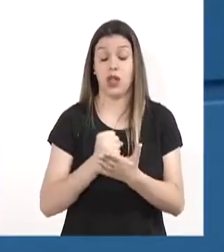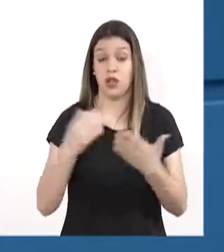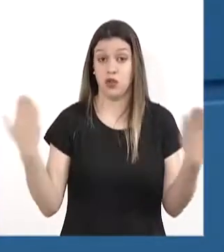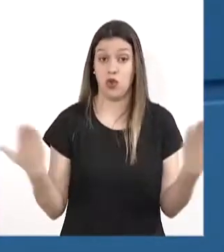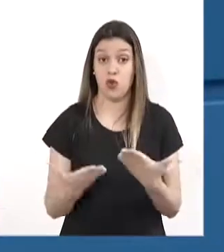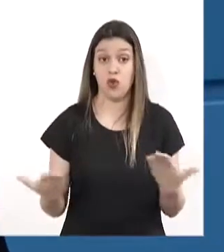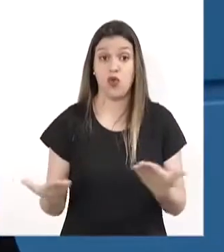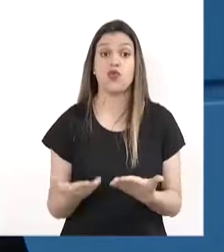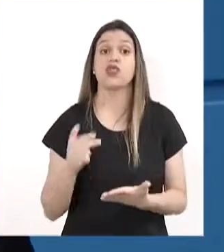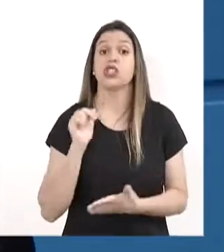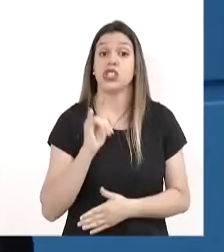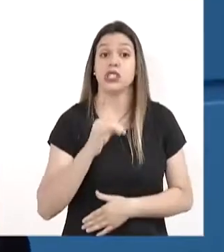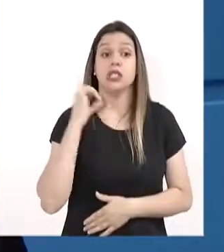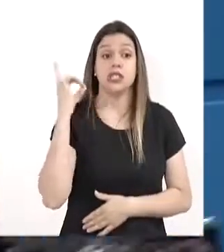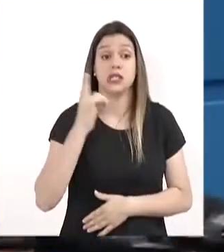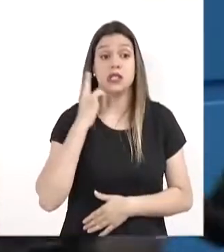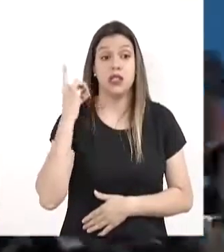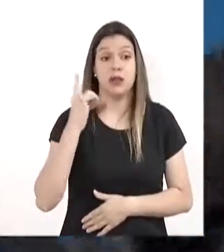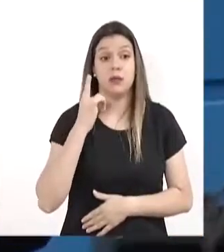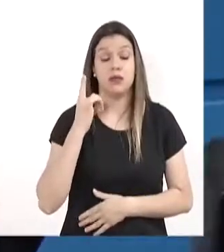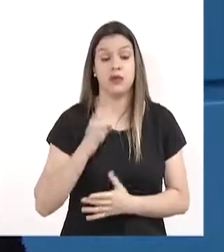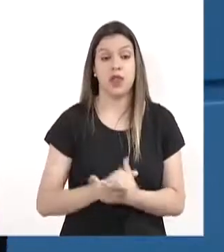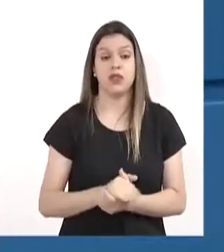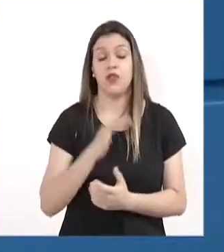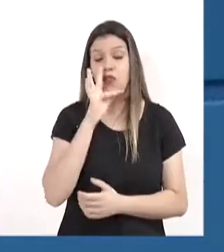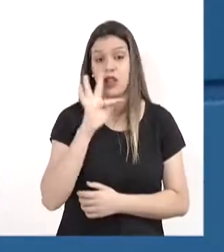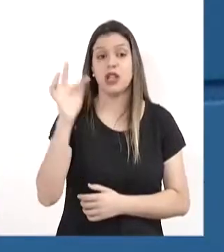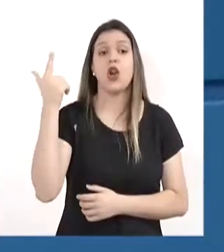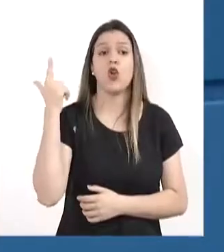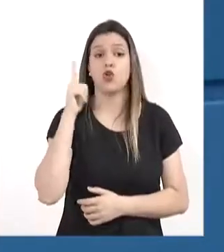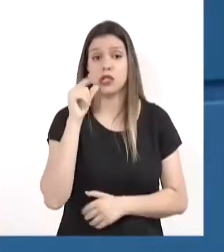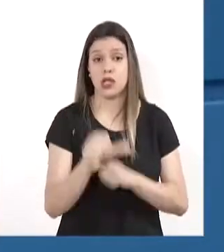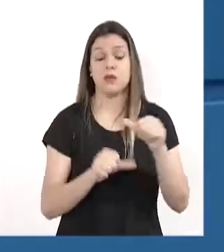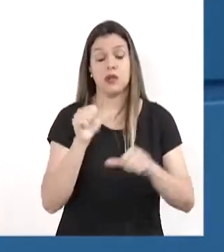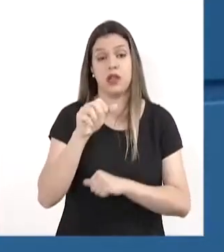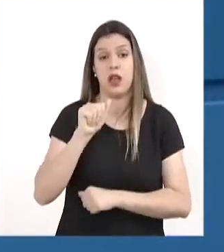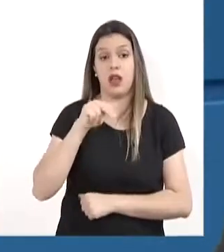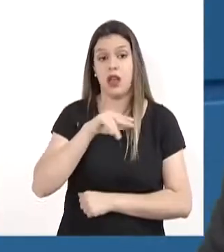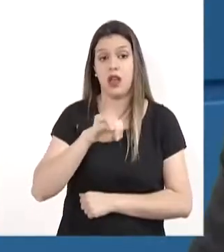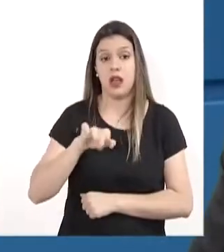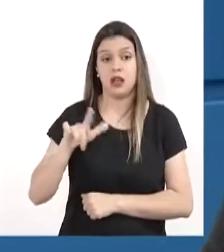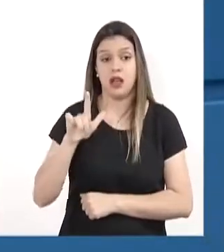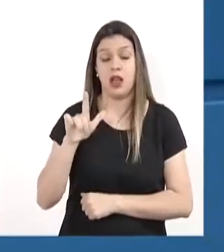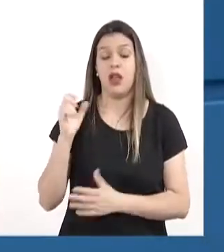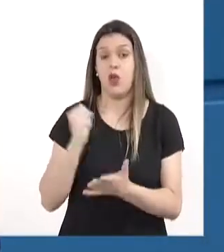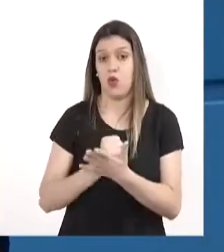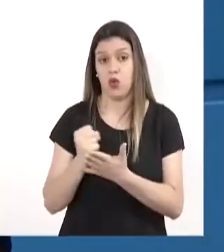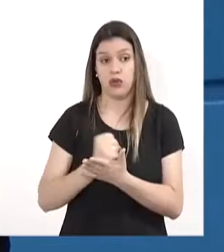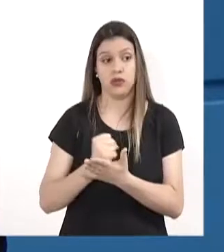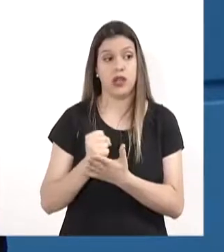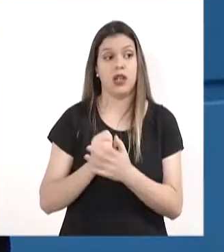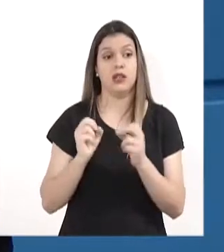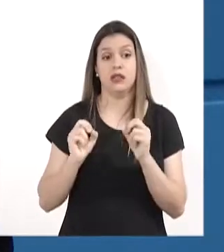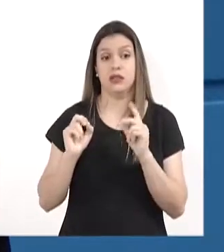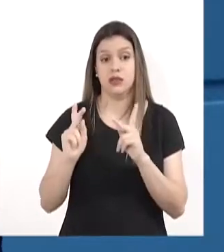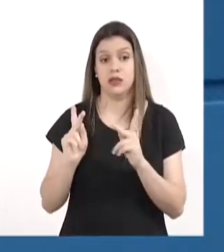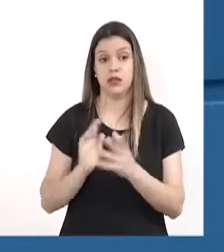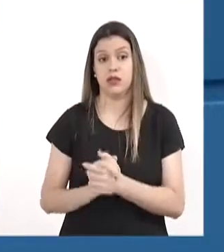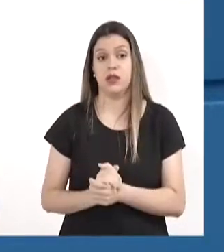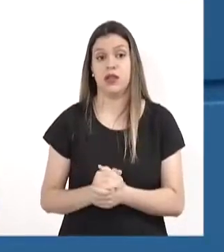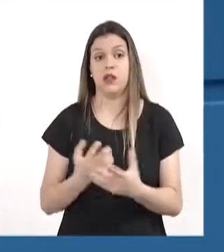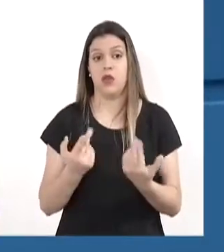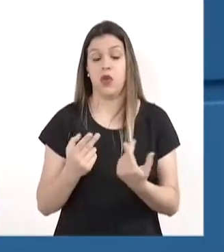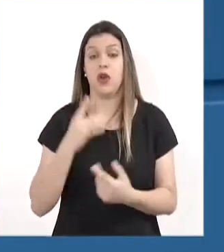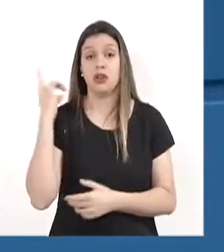deputados federais se mudarem na ANEEL, se mudarem a concessão, pode ser outra coisa. Como disse o deputado